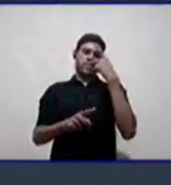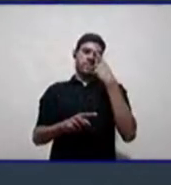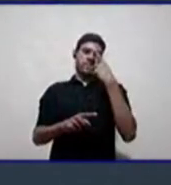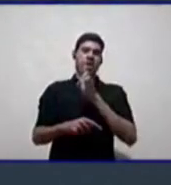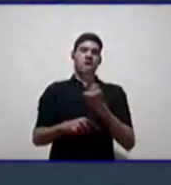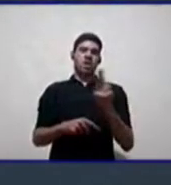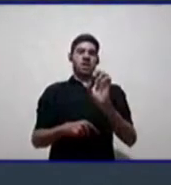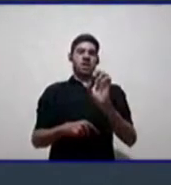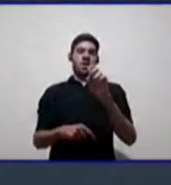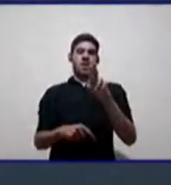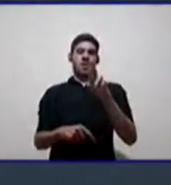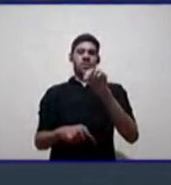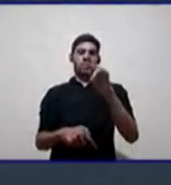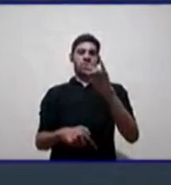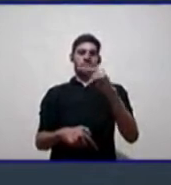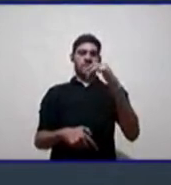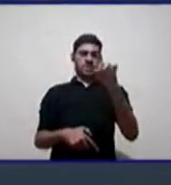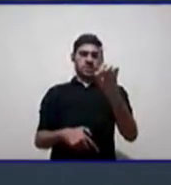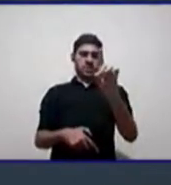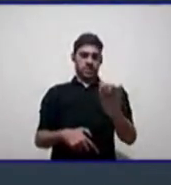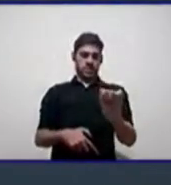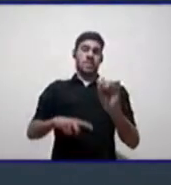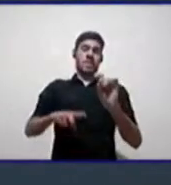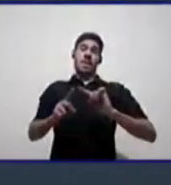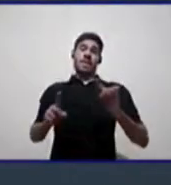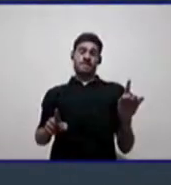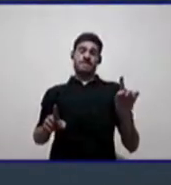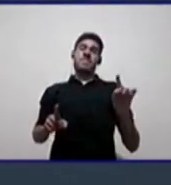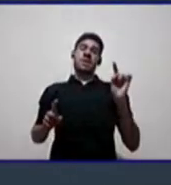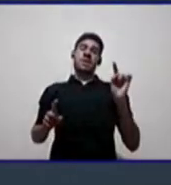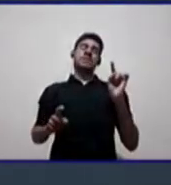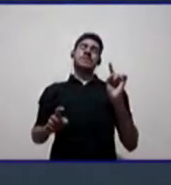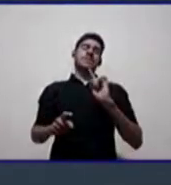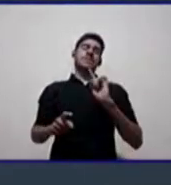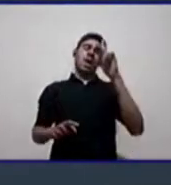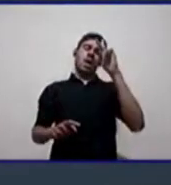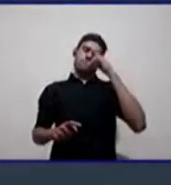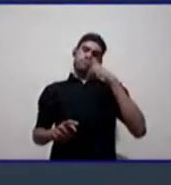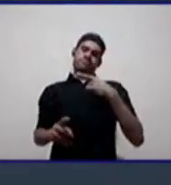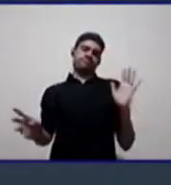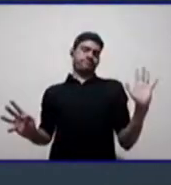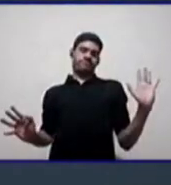Eurípides, mas é de cunho subjetivo e pessoal.